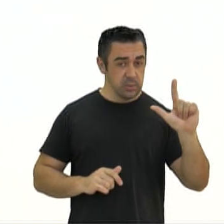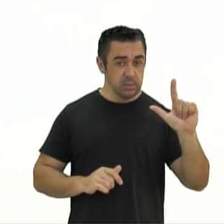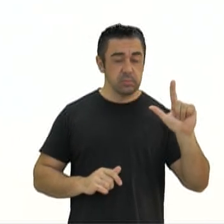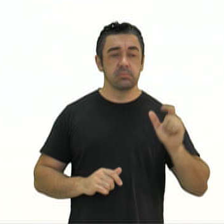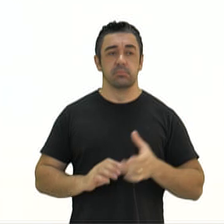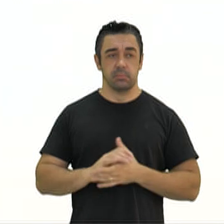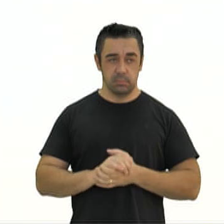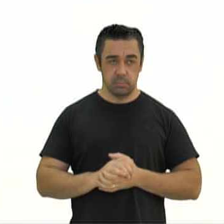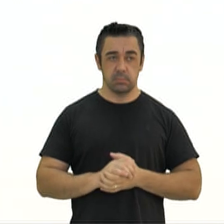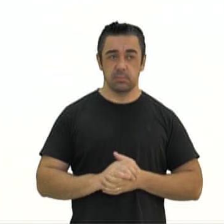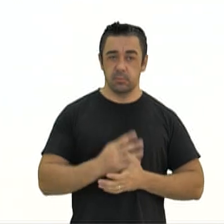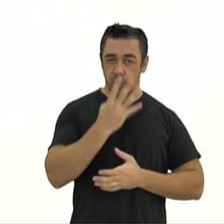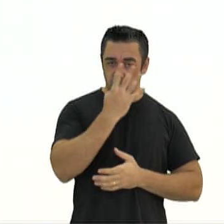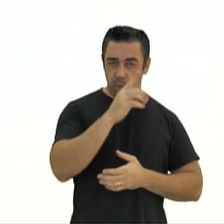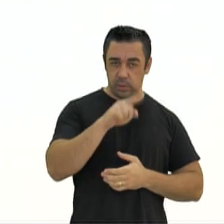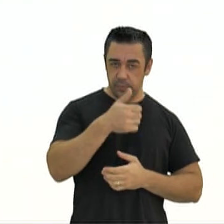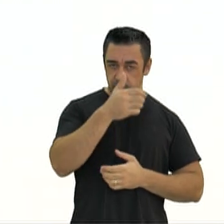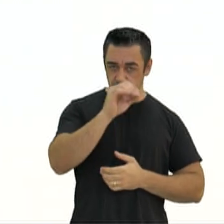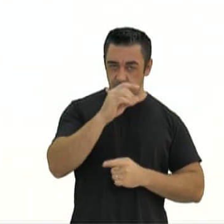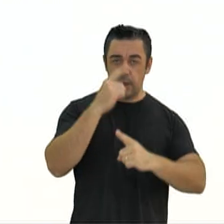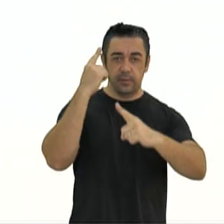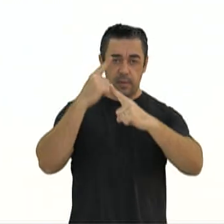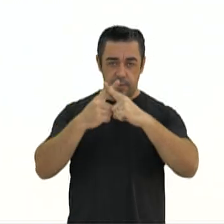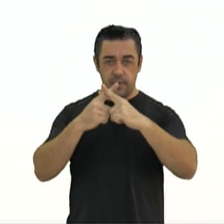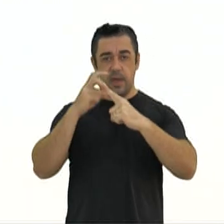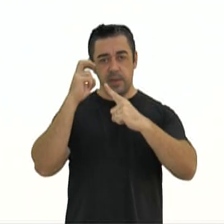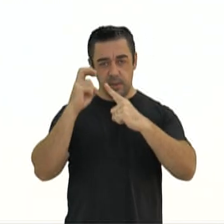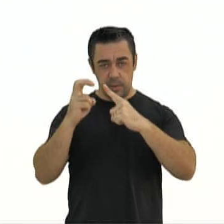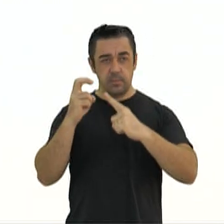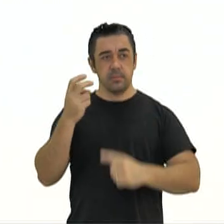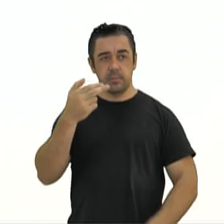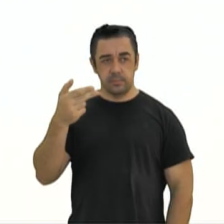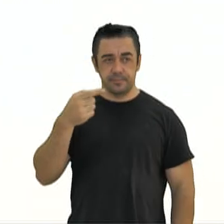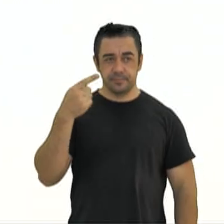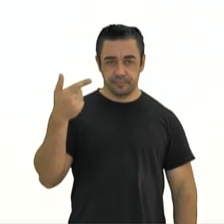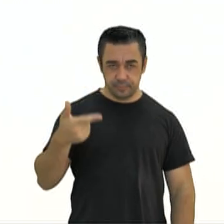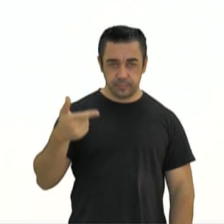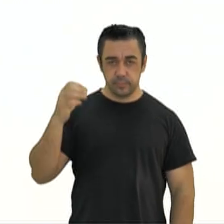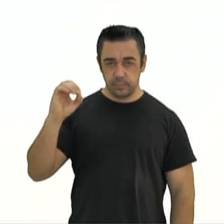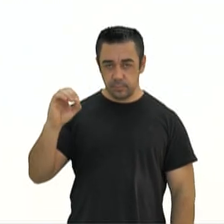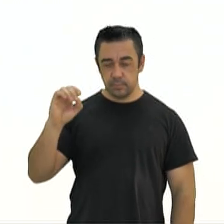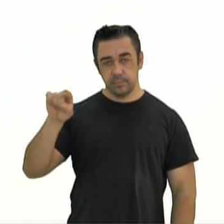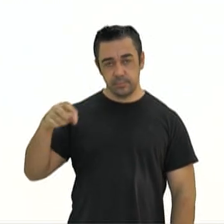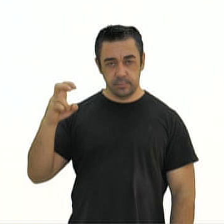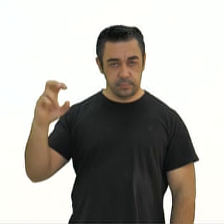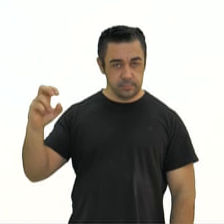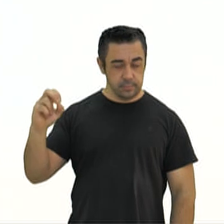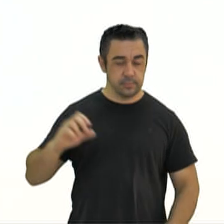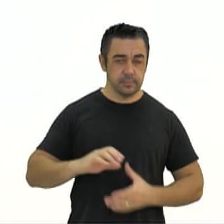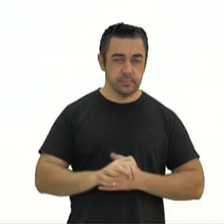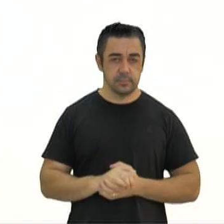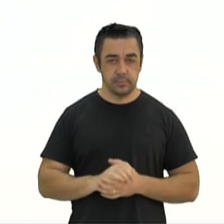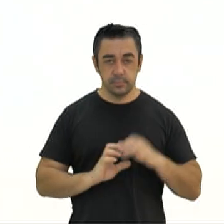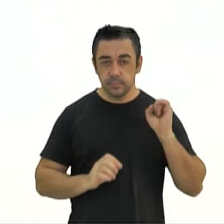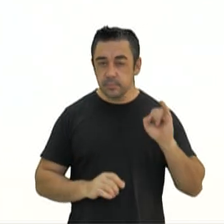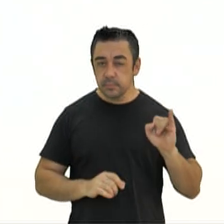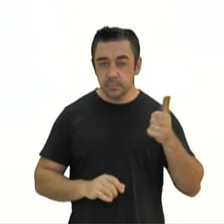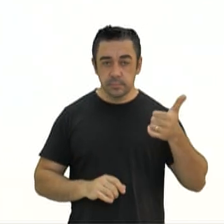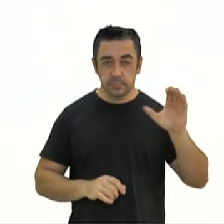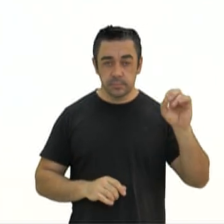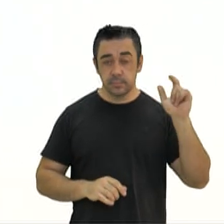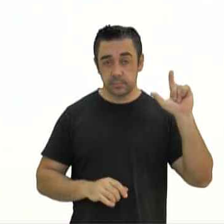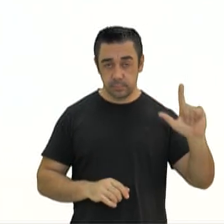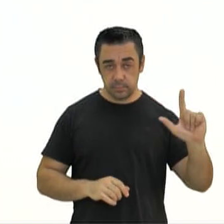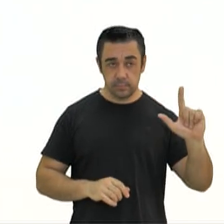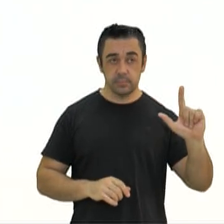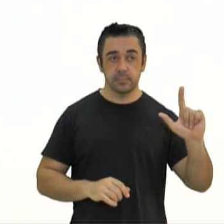eu vou pagar R$4,10 vezes 5, que seria R$20,50. Se eu abastecer 10 litros,